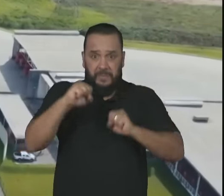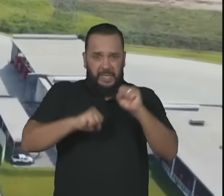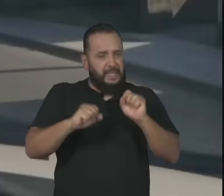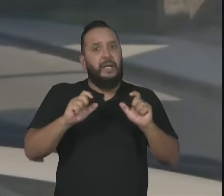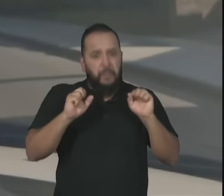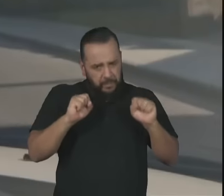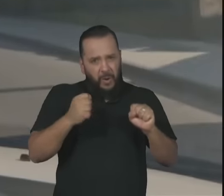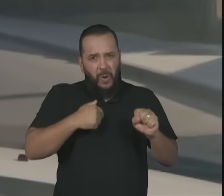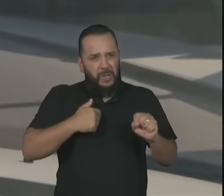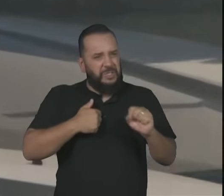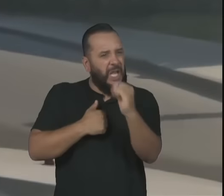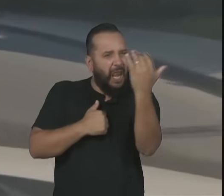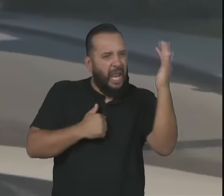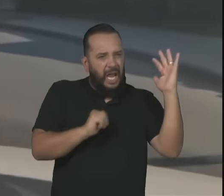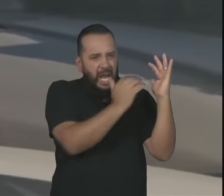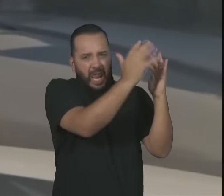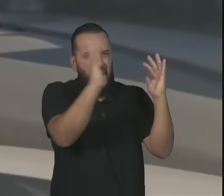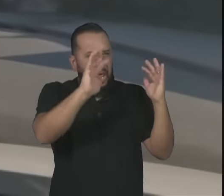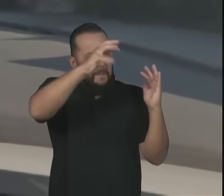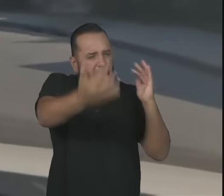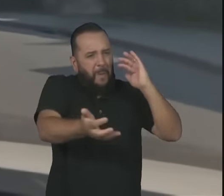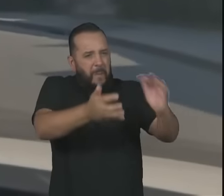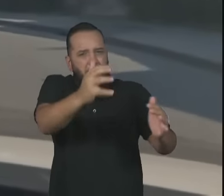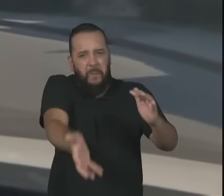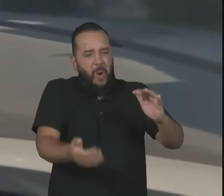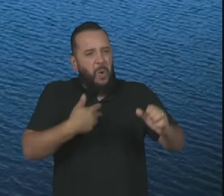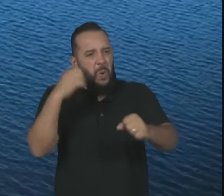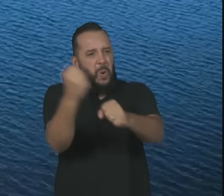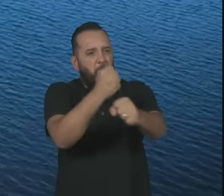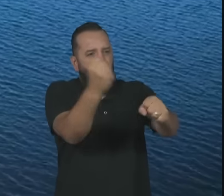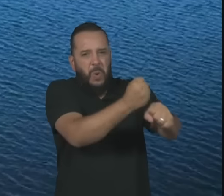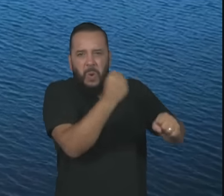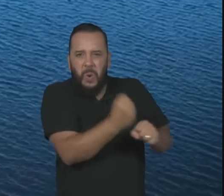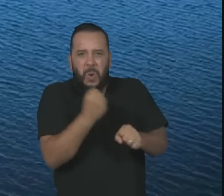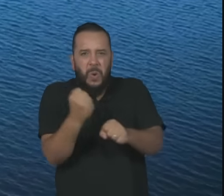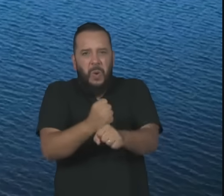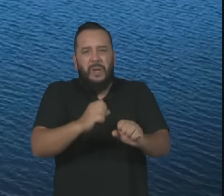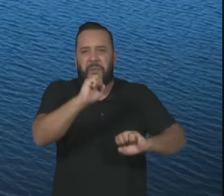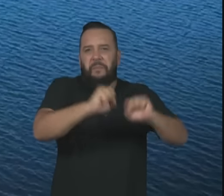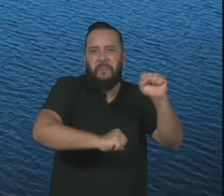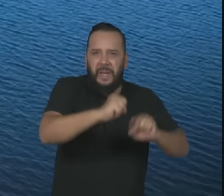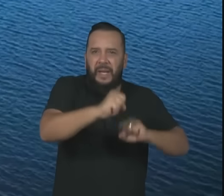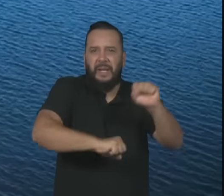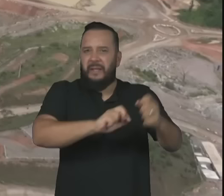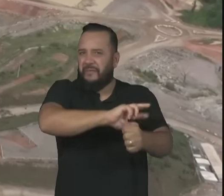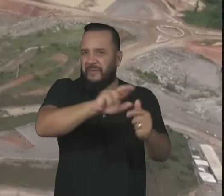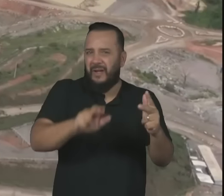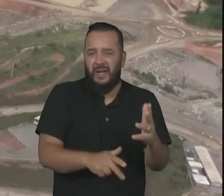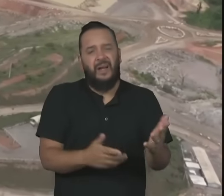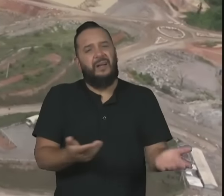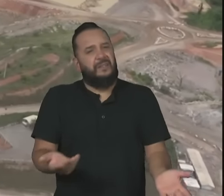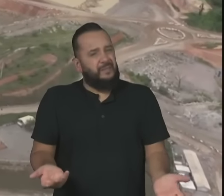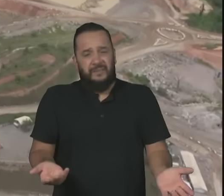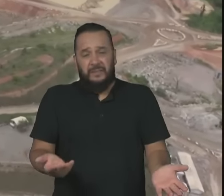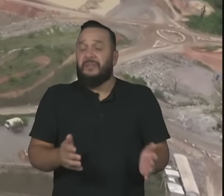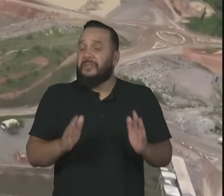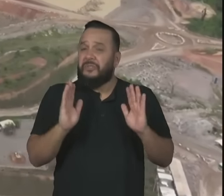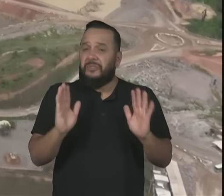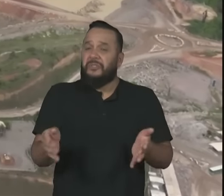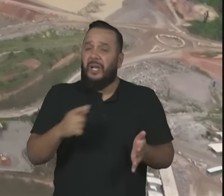impactantes, mas que deverão ser licenciados em 12 meses, reunindo tudo o que nós fazemos hoje na fase de licenciamento prévio,